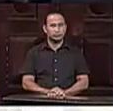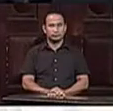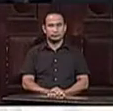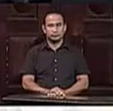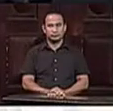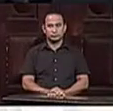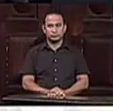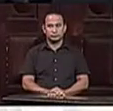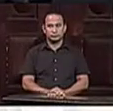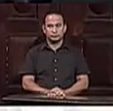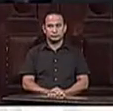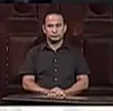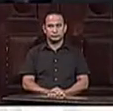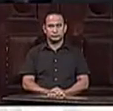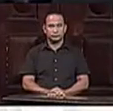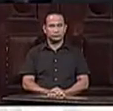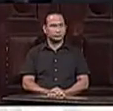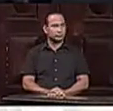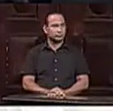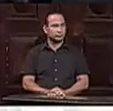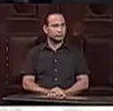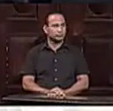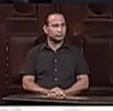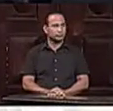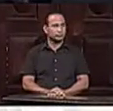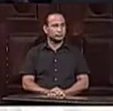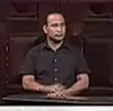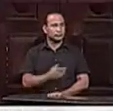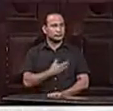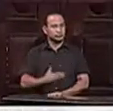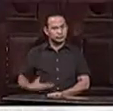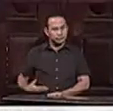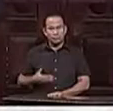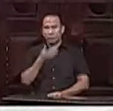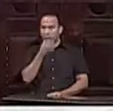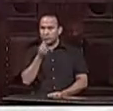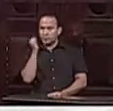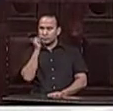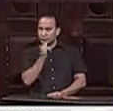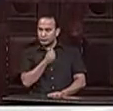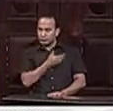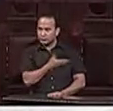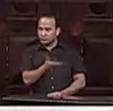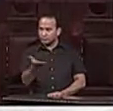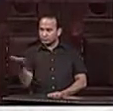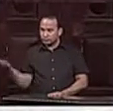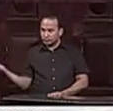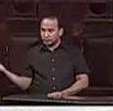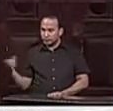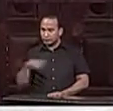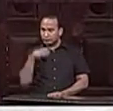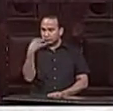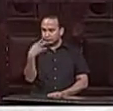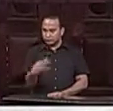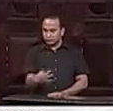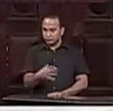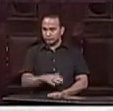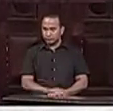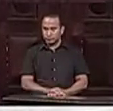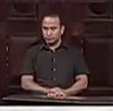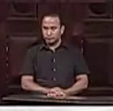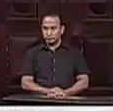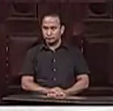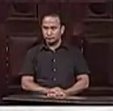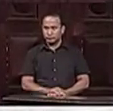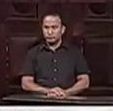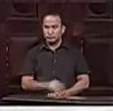Senhor presidente Conte Bittencourt, deputado Conte Bittencourt, senhoras e senhores, vou ser bem breve, não vou usar o tempo, mas